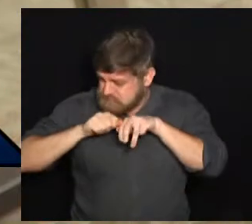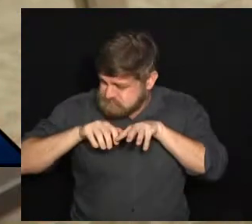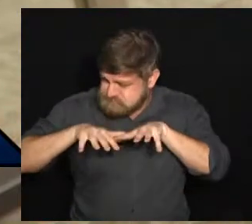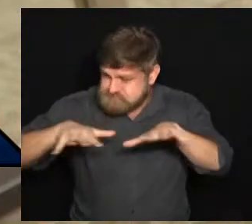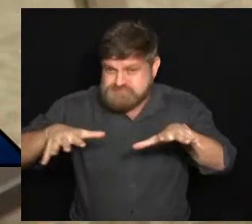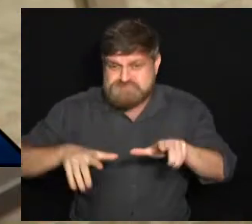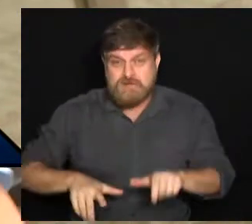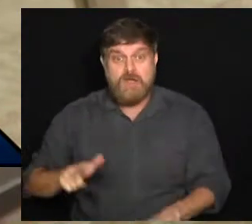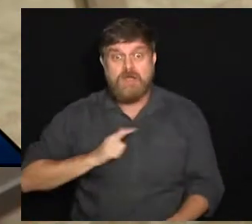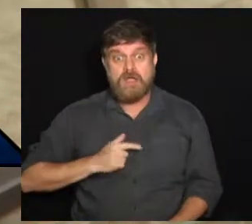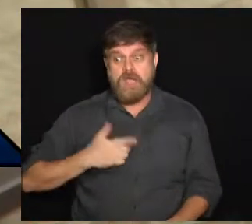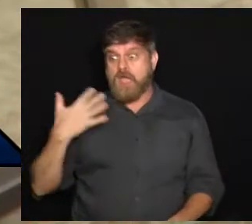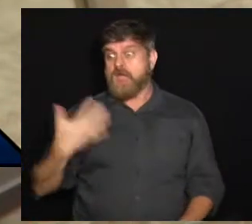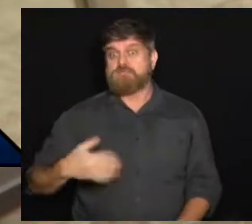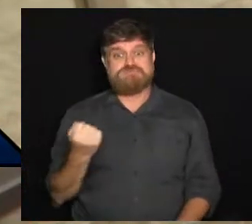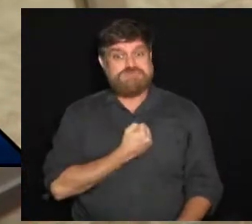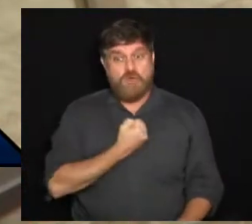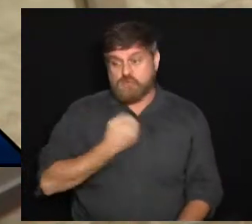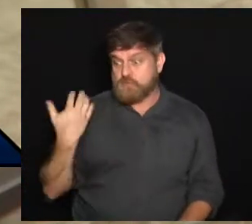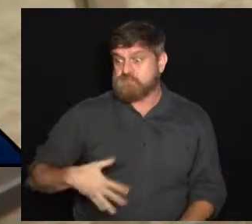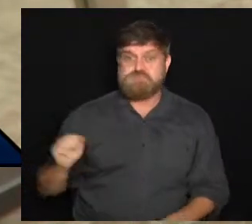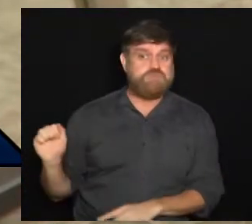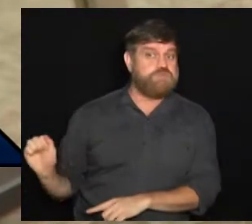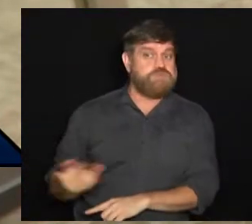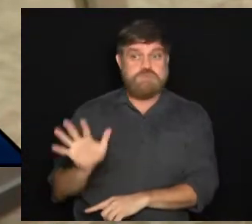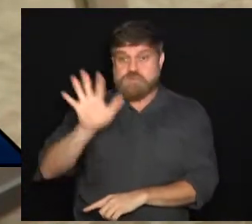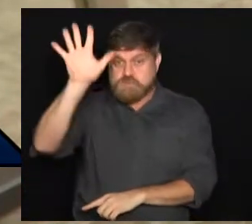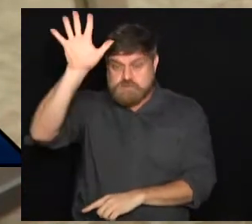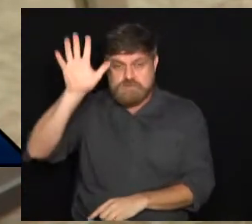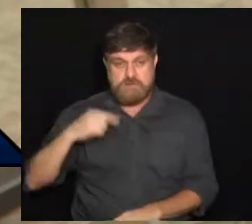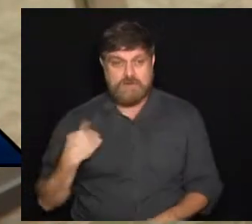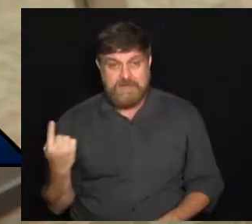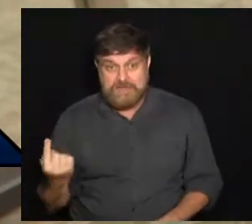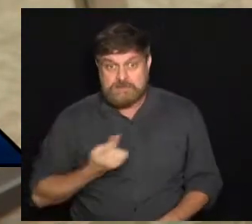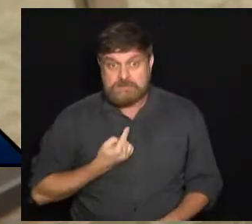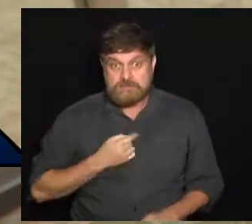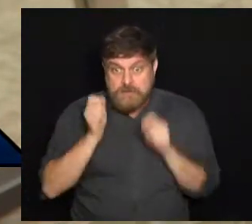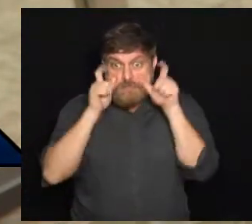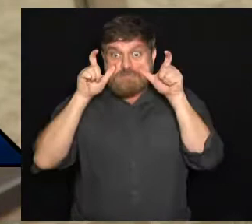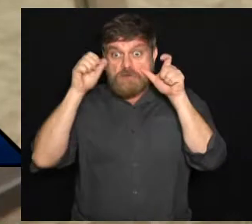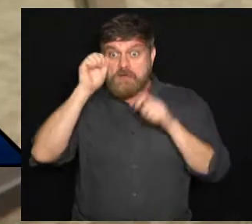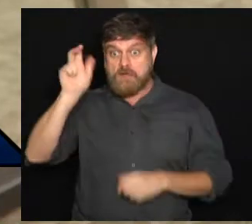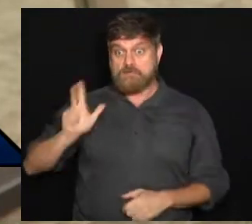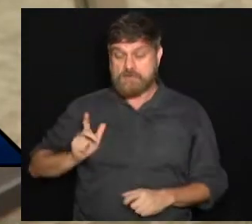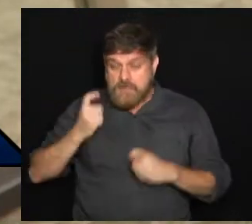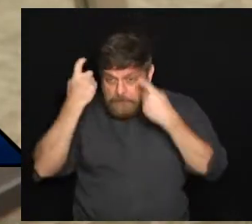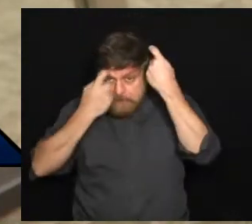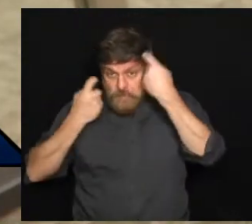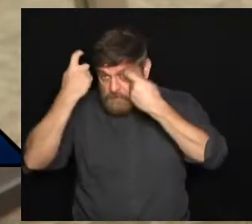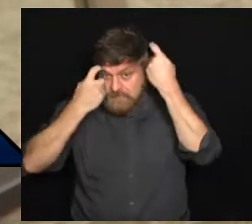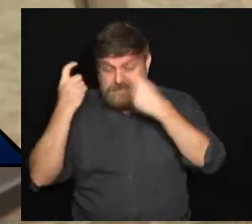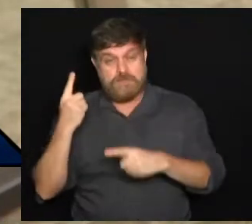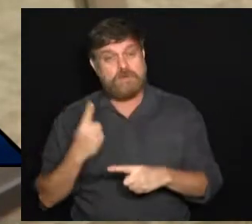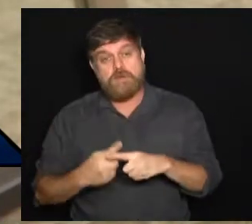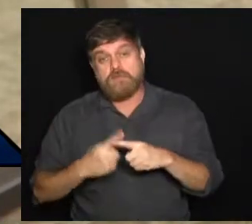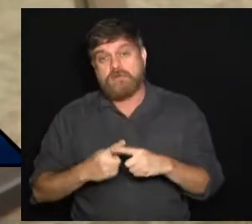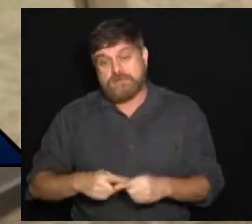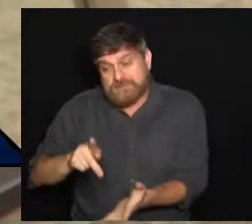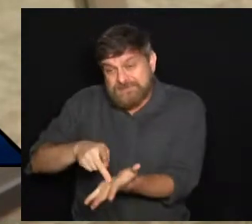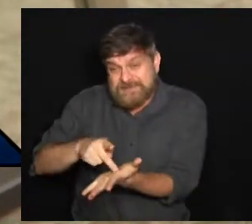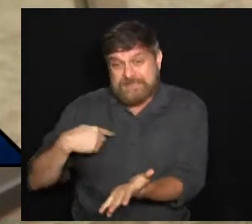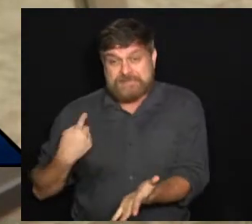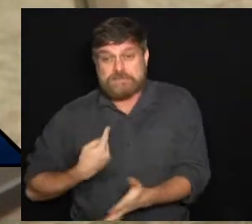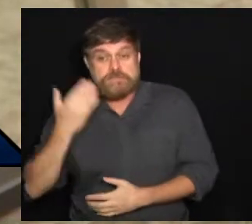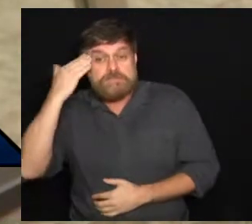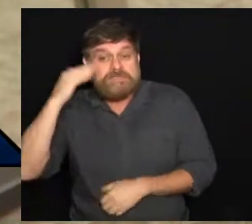facilmente, é alto pra caramba. E essa é a razão de tanto alarme, de tanta preocupação, né? Porque, na verdade, se você entender que